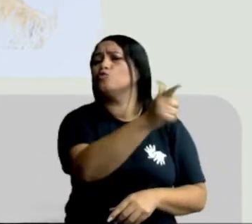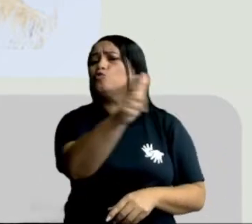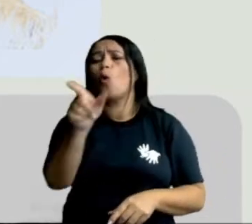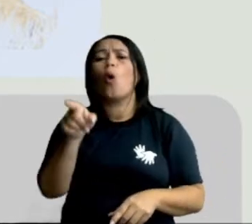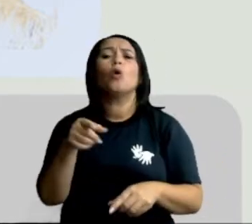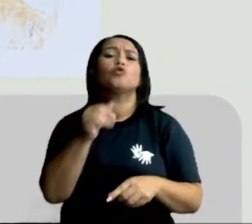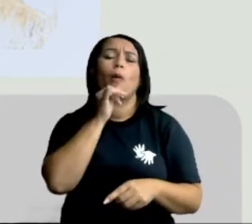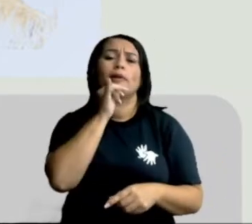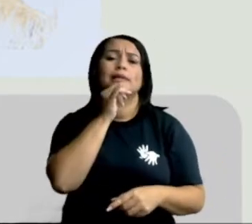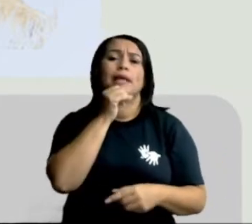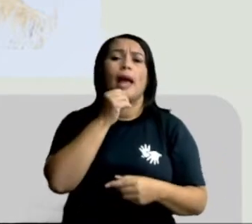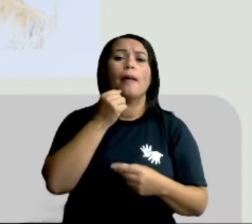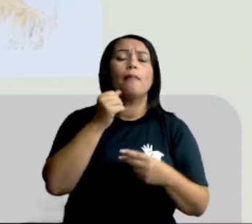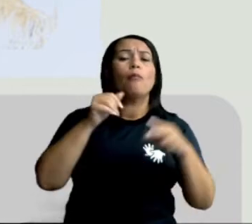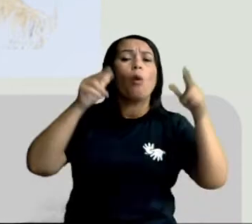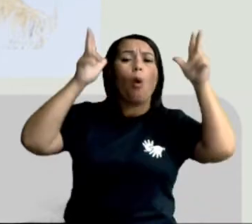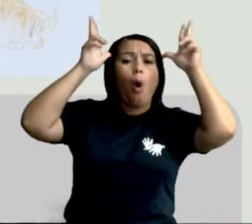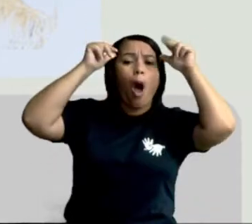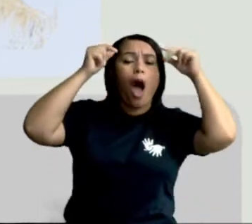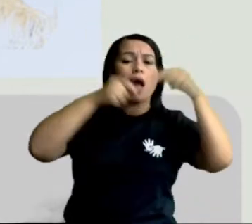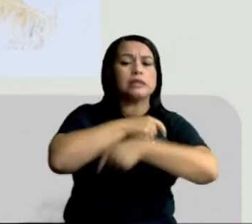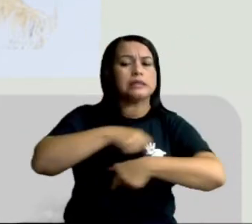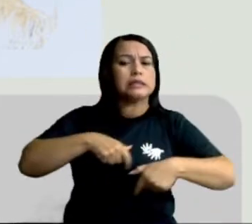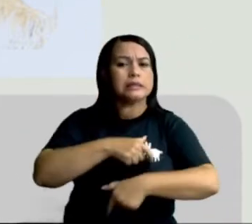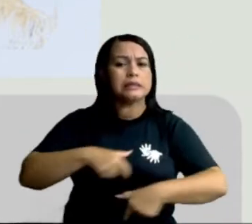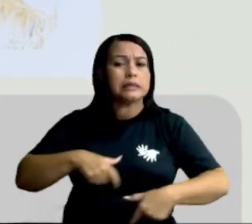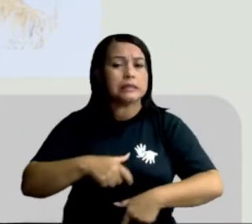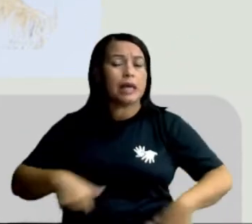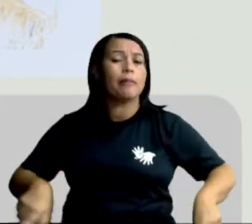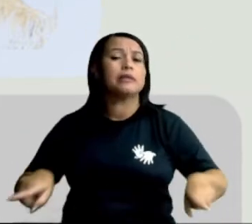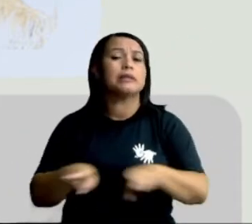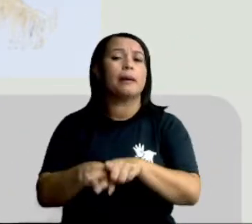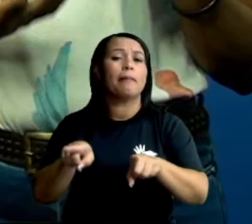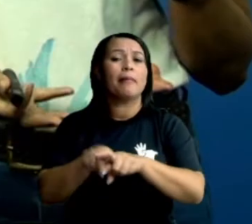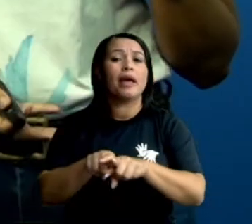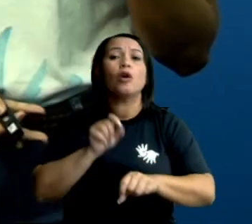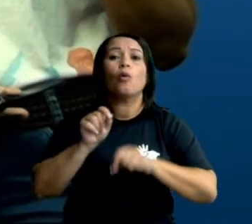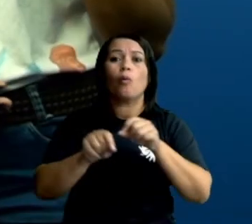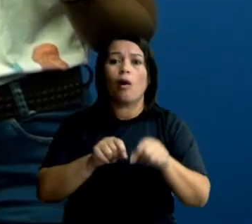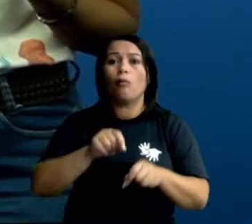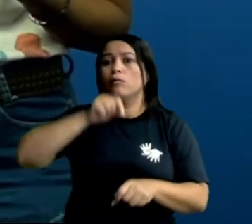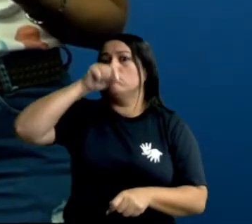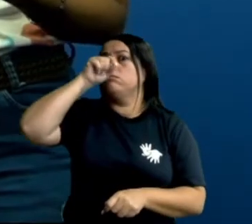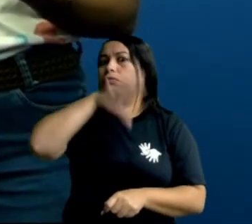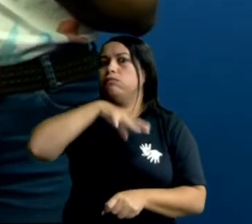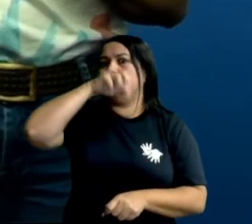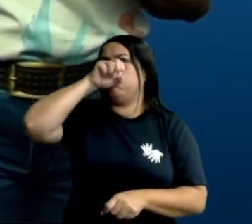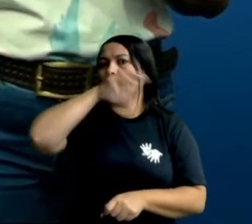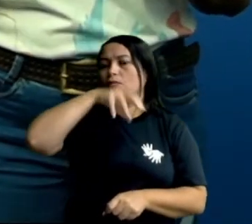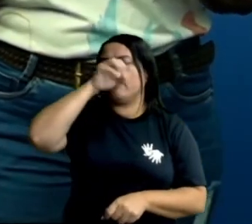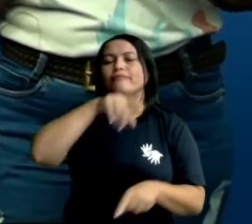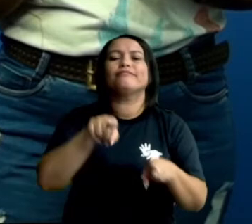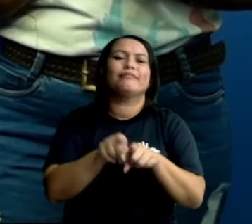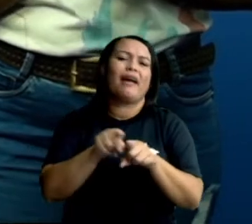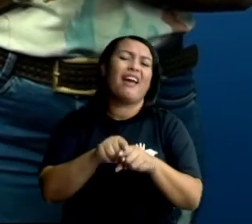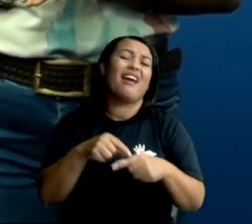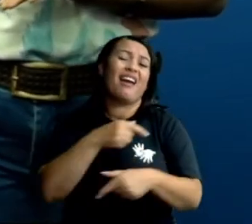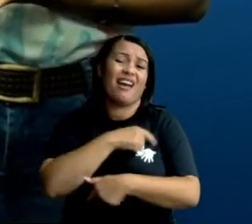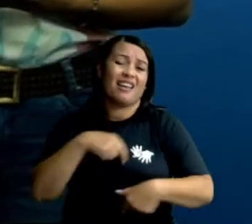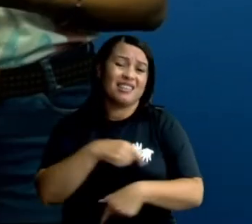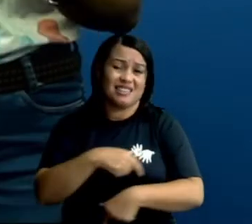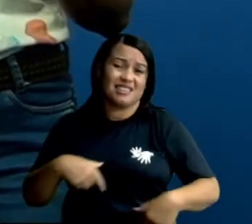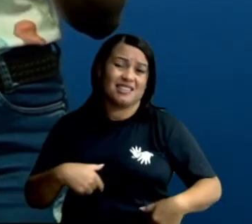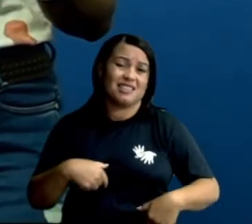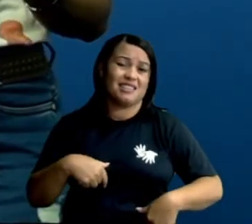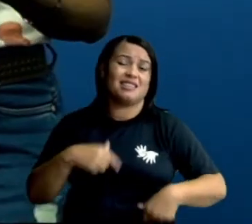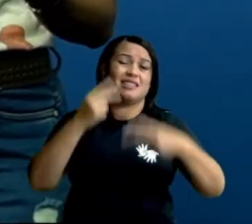como as zebras e os búfalos, tadinha. As zebras são as que mais sofrem por conta do leão,